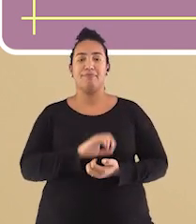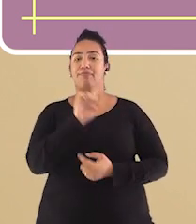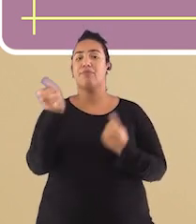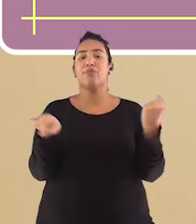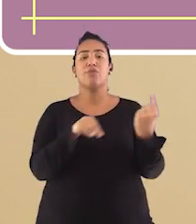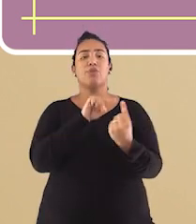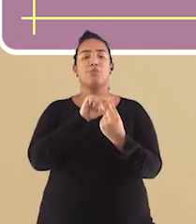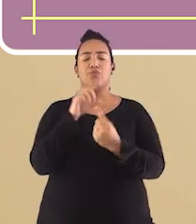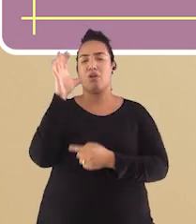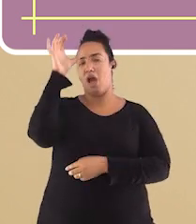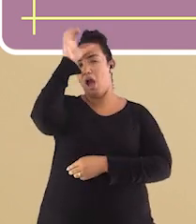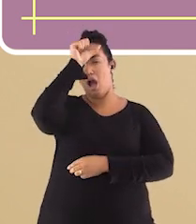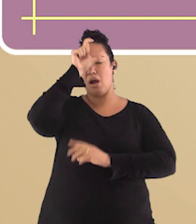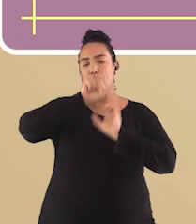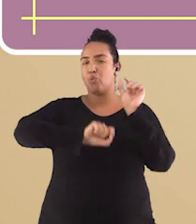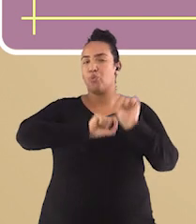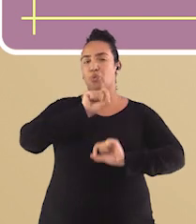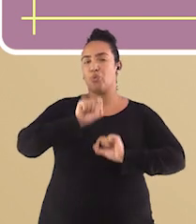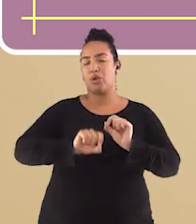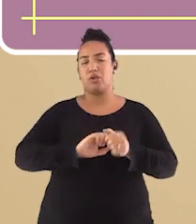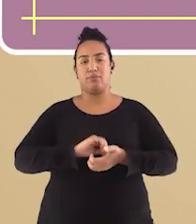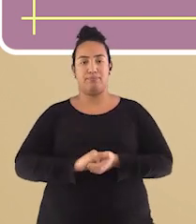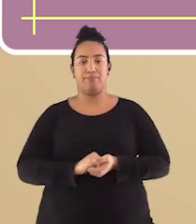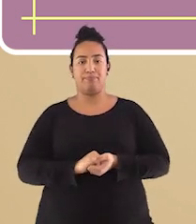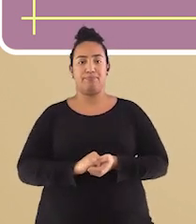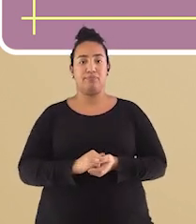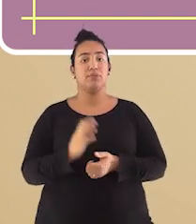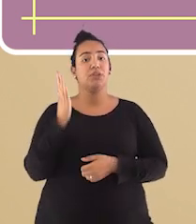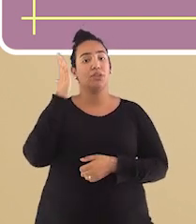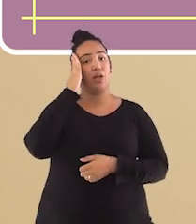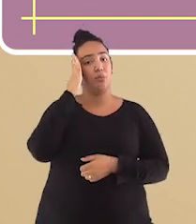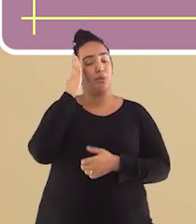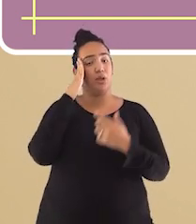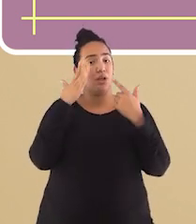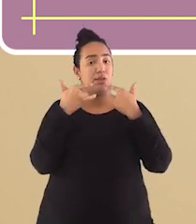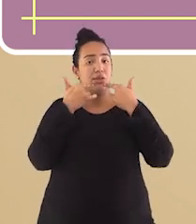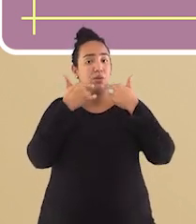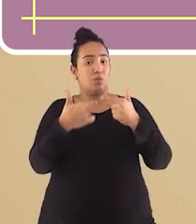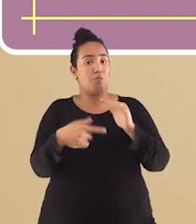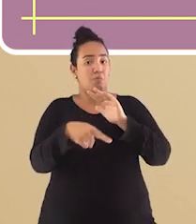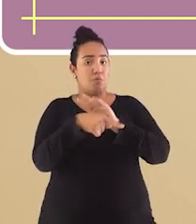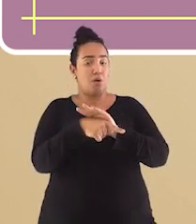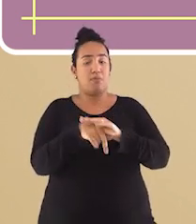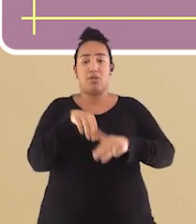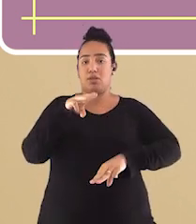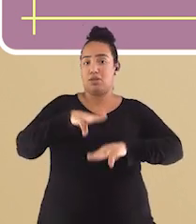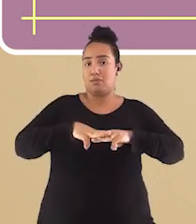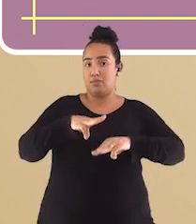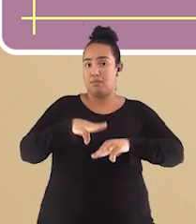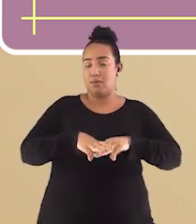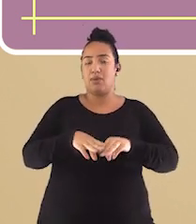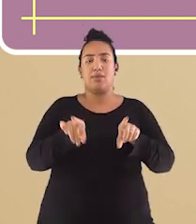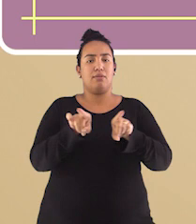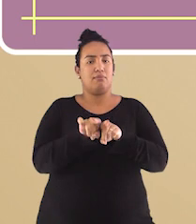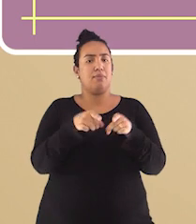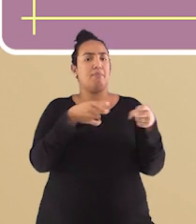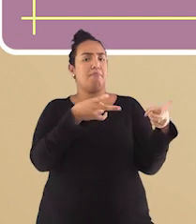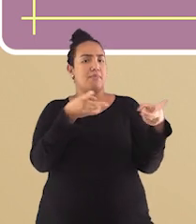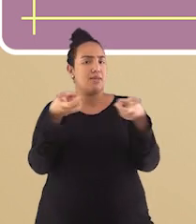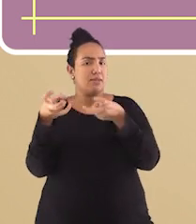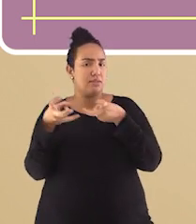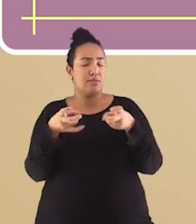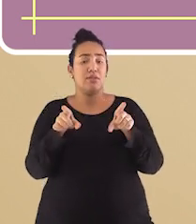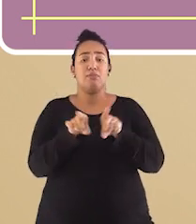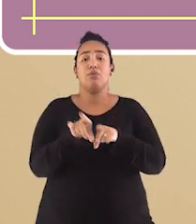da aprendizagem é comunicar-se matematicamente identificando interpretando e utilizando